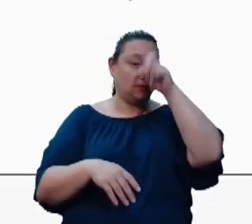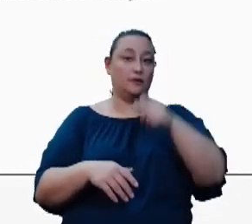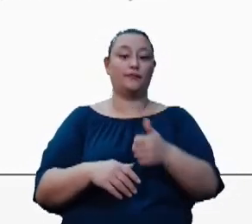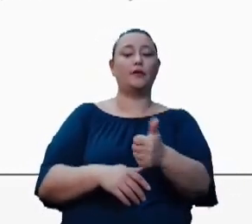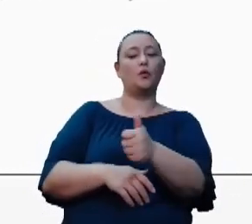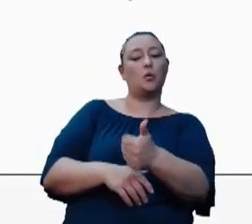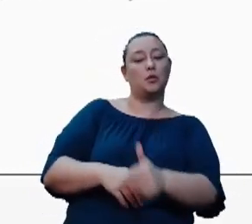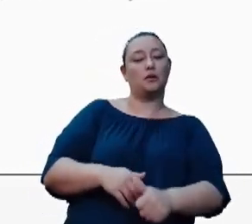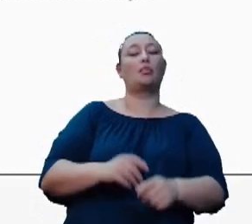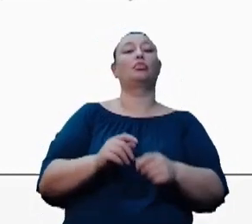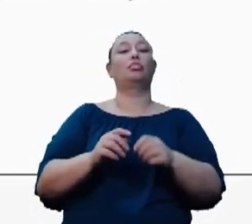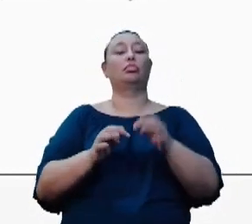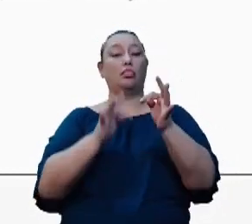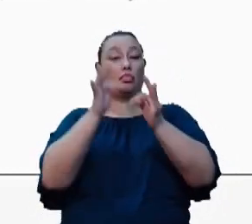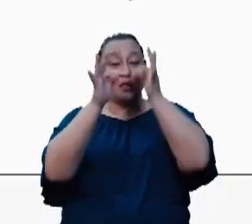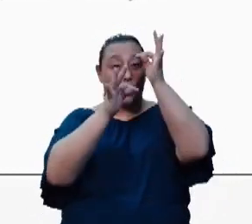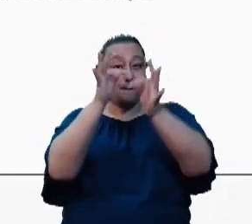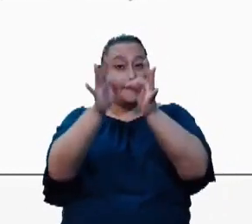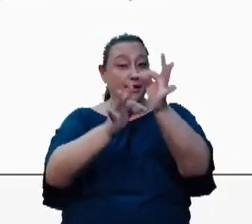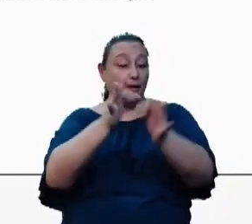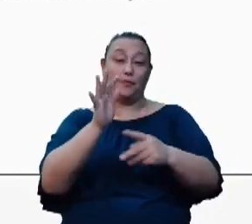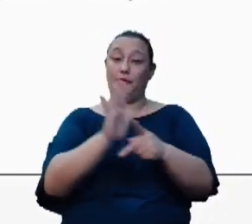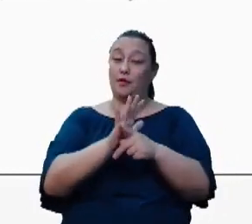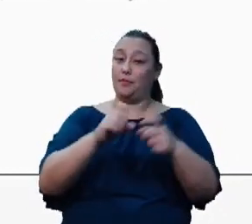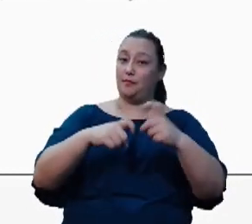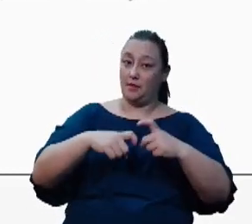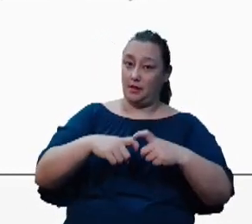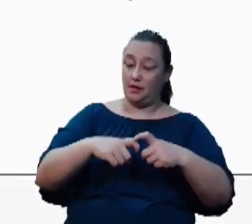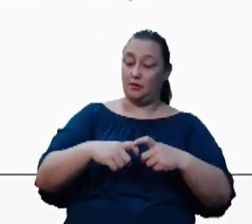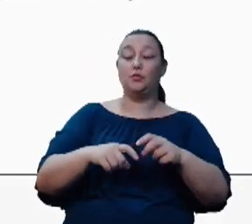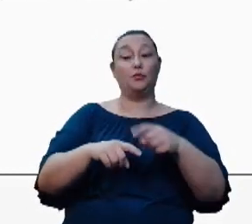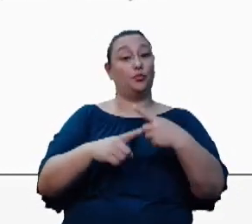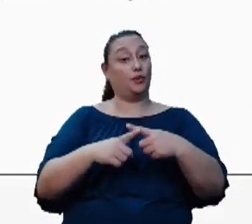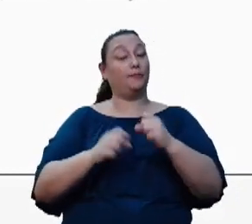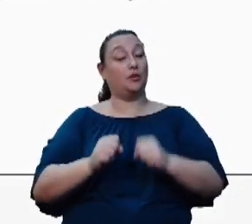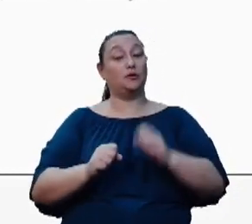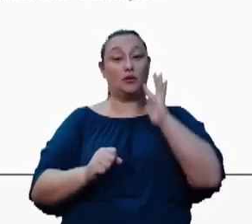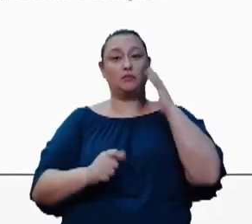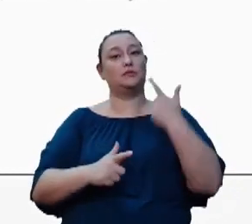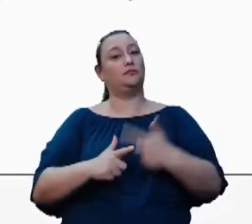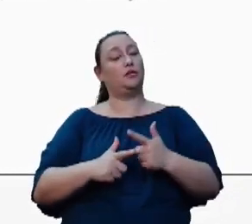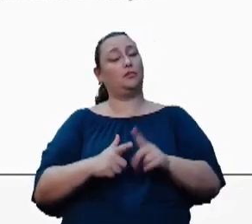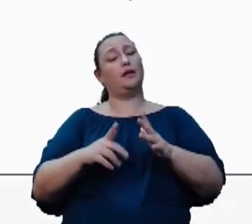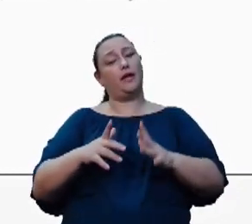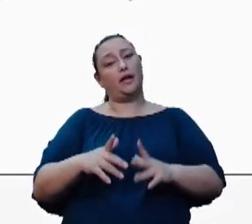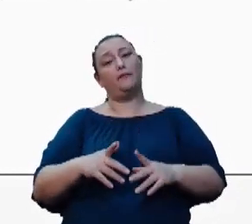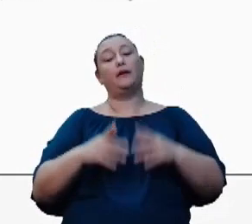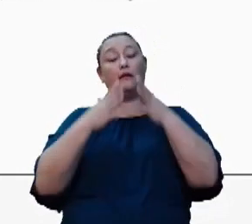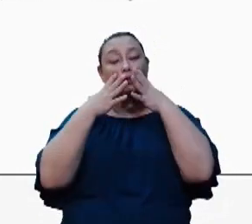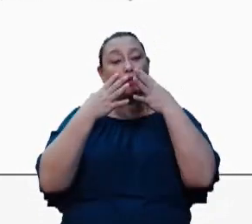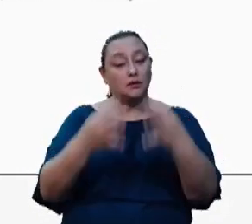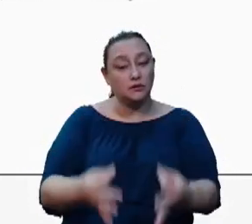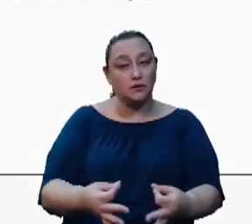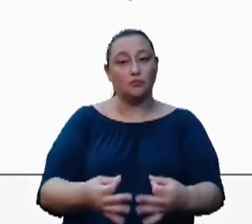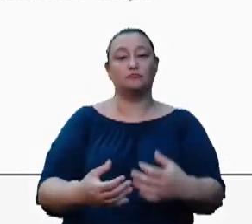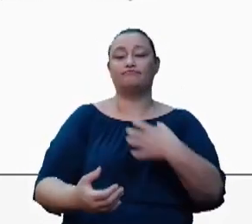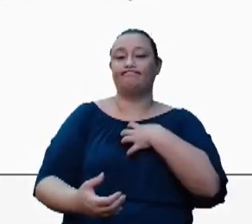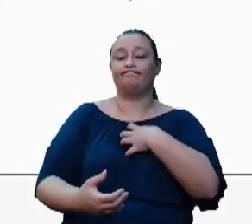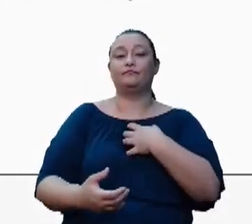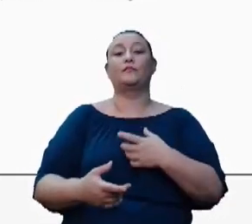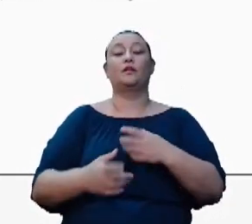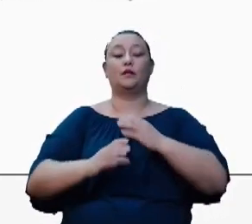vigilância terapêutica pelos prováveis efeitos secundários e o plano de atenção ao paciente, que garanta